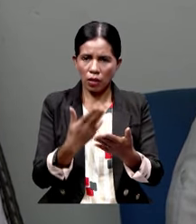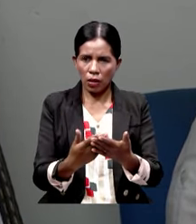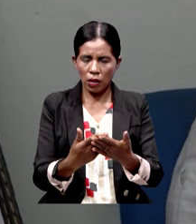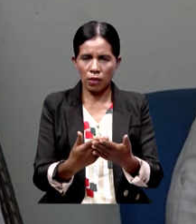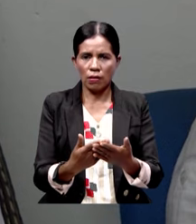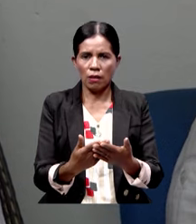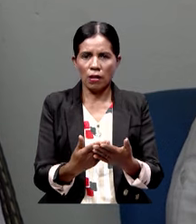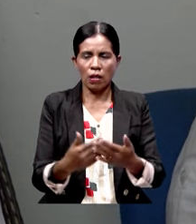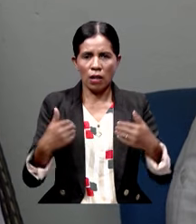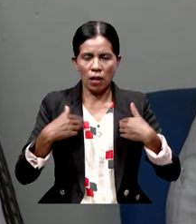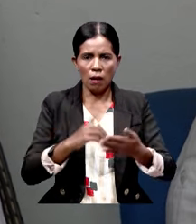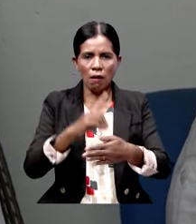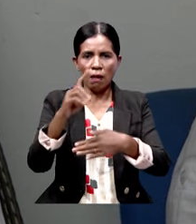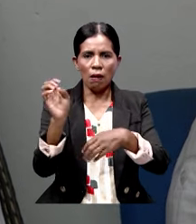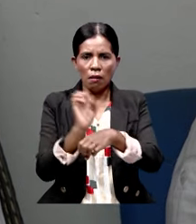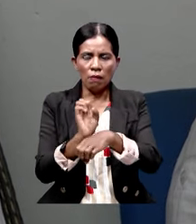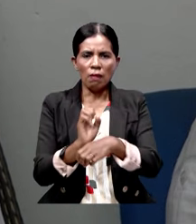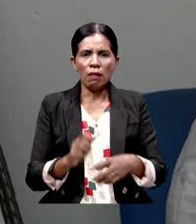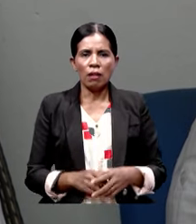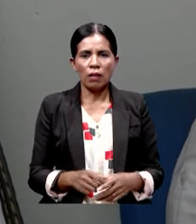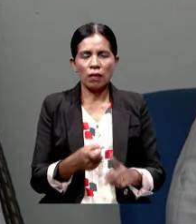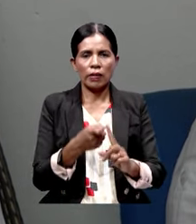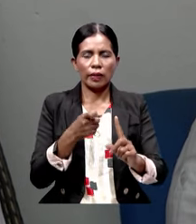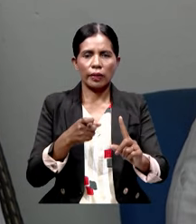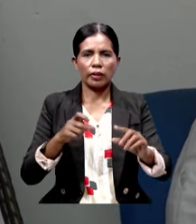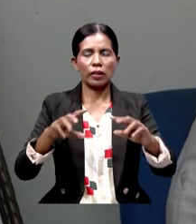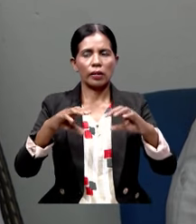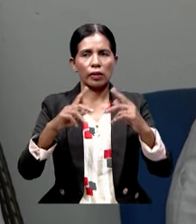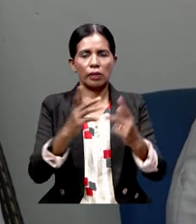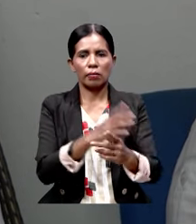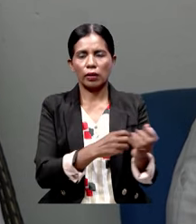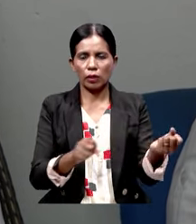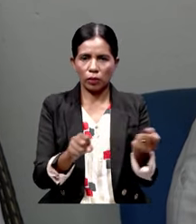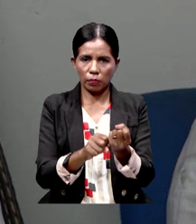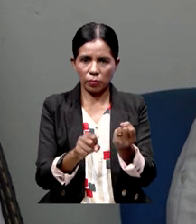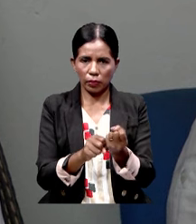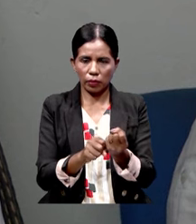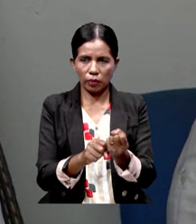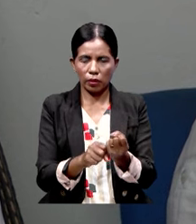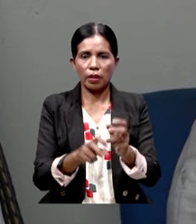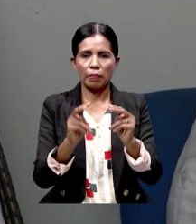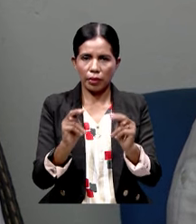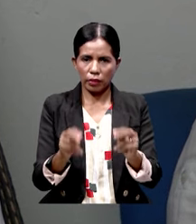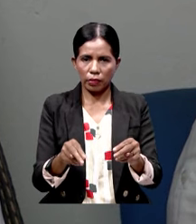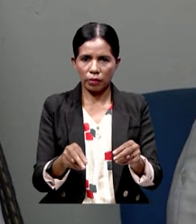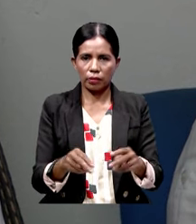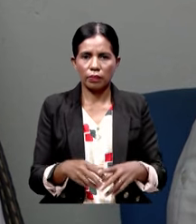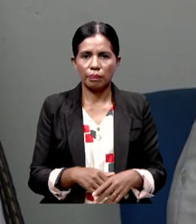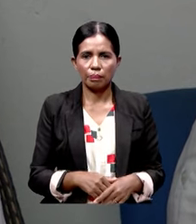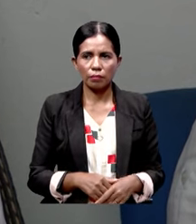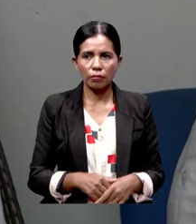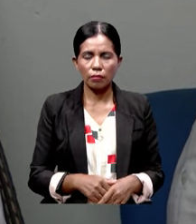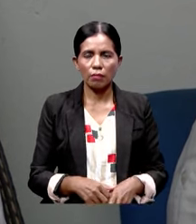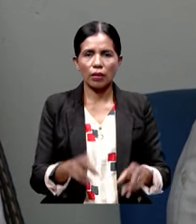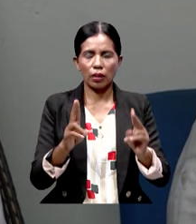ia desenvolvimento de economia liu si componente de investimento, uma exportação, maka precisa la lais